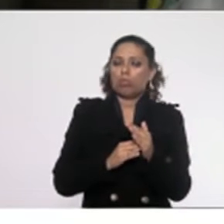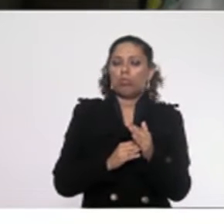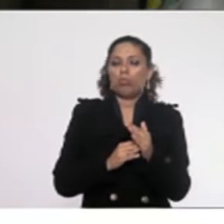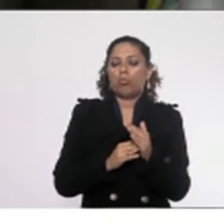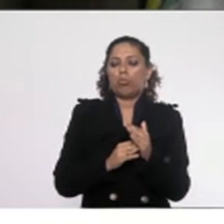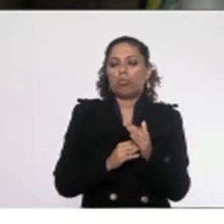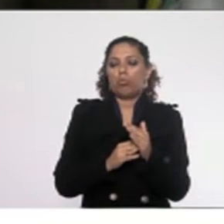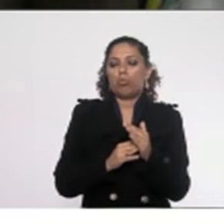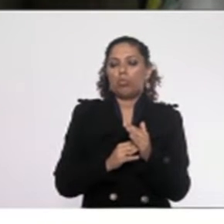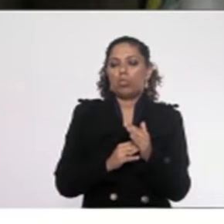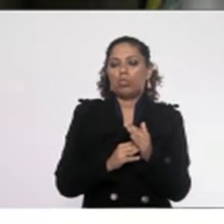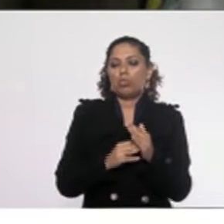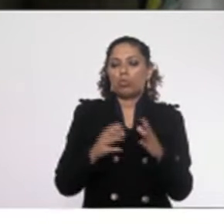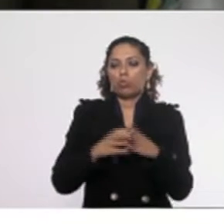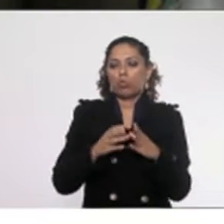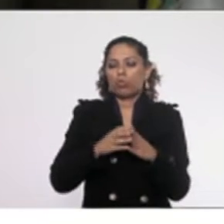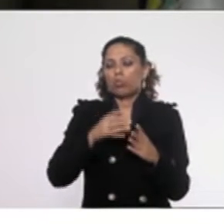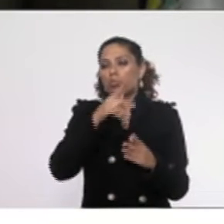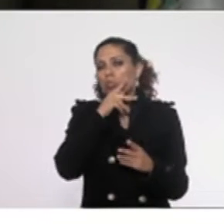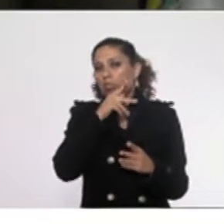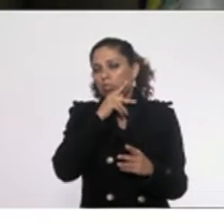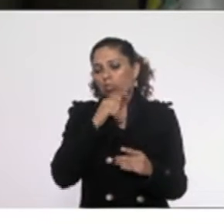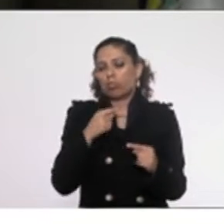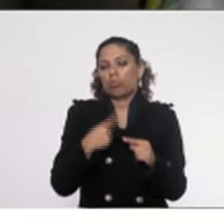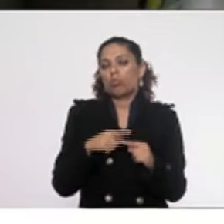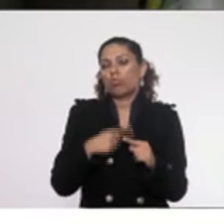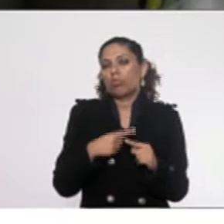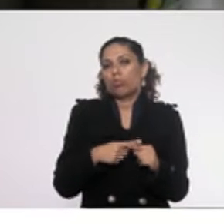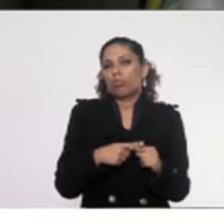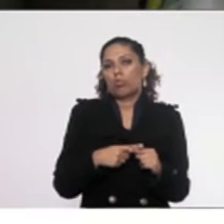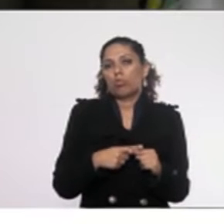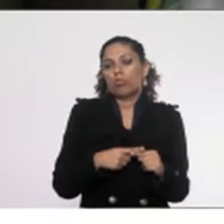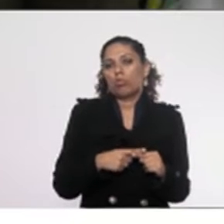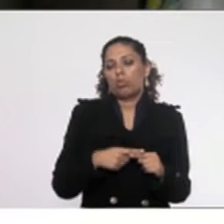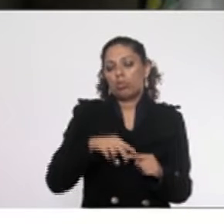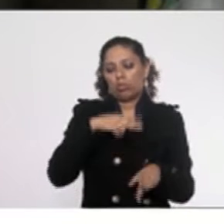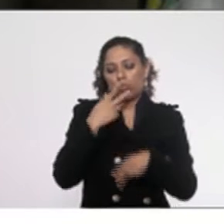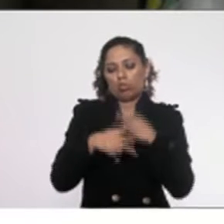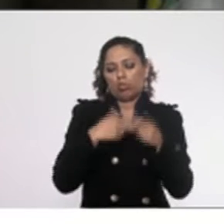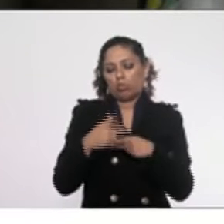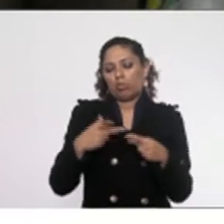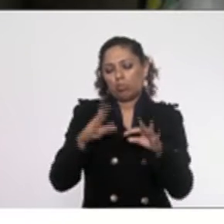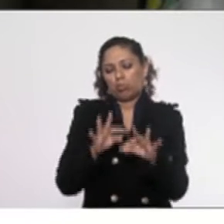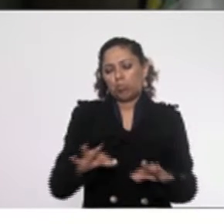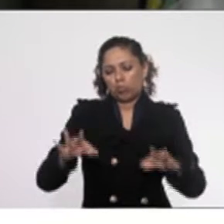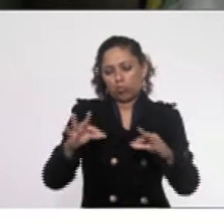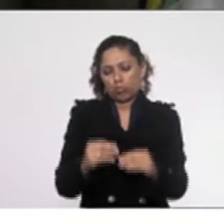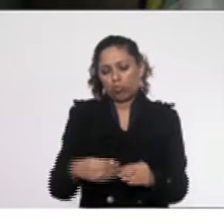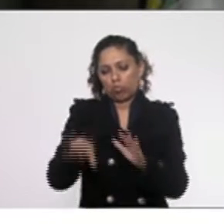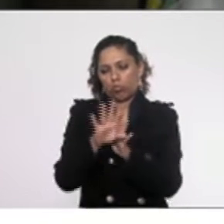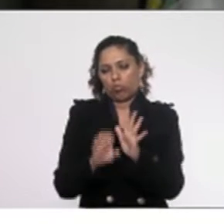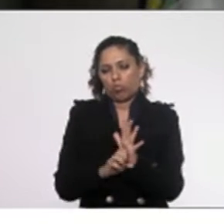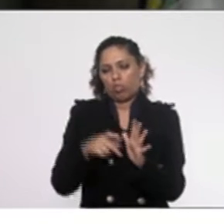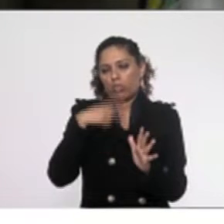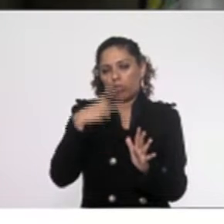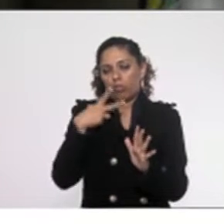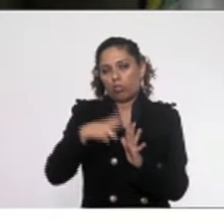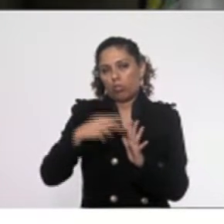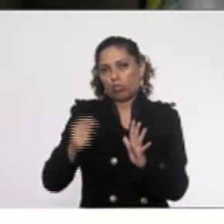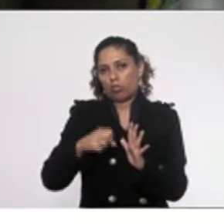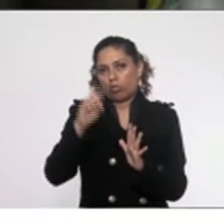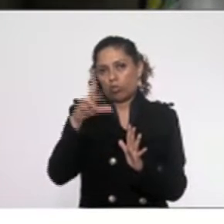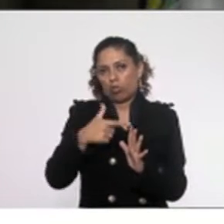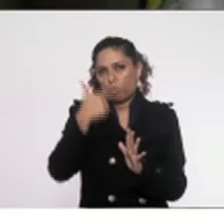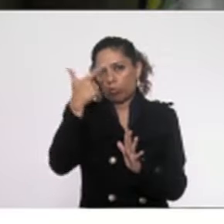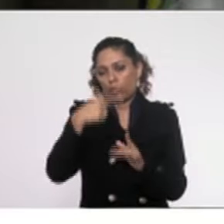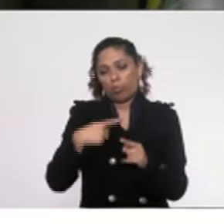das suas bancadas. Por que eu, com tanta emenda, só destaquei duas? Porque